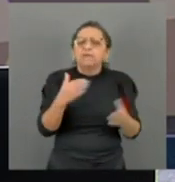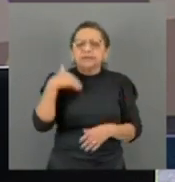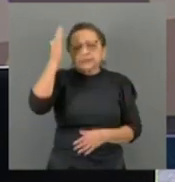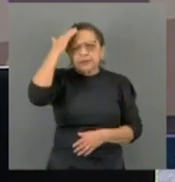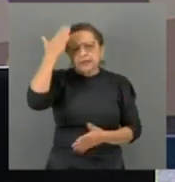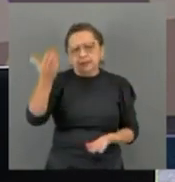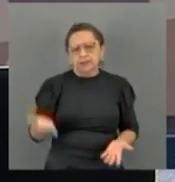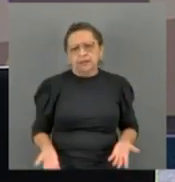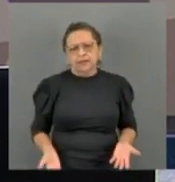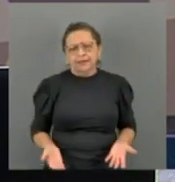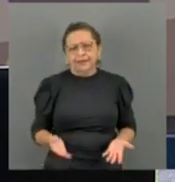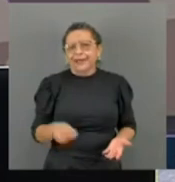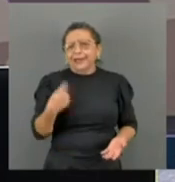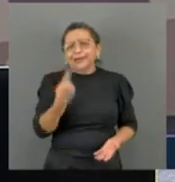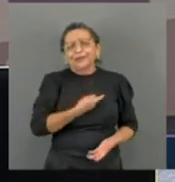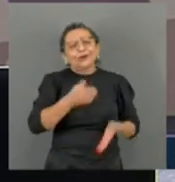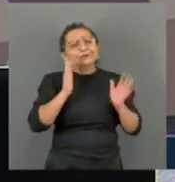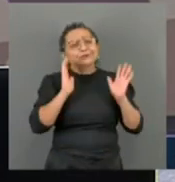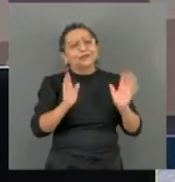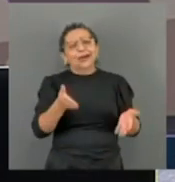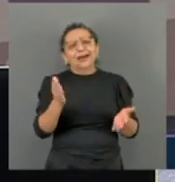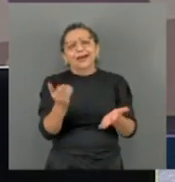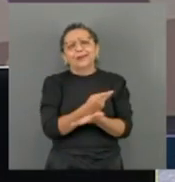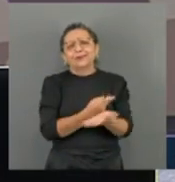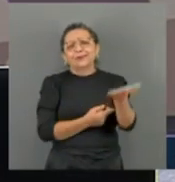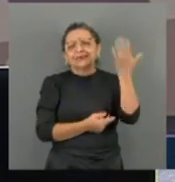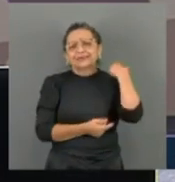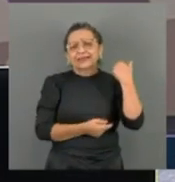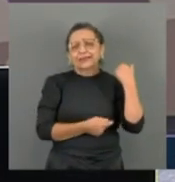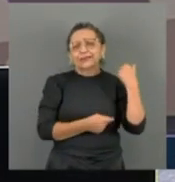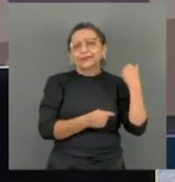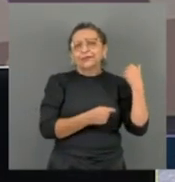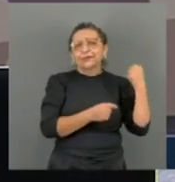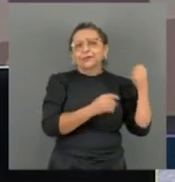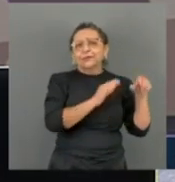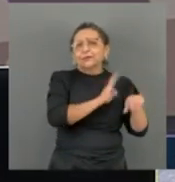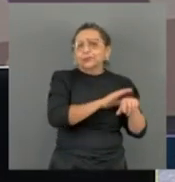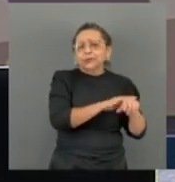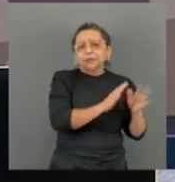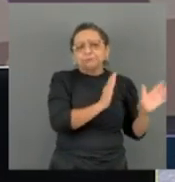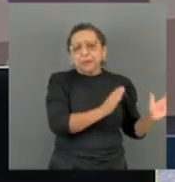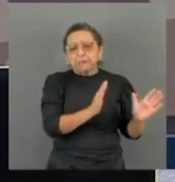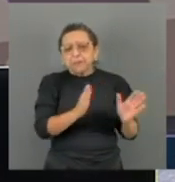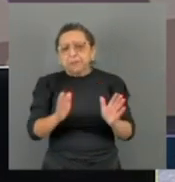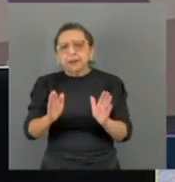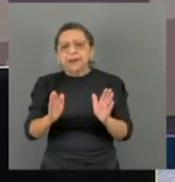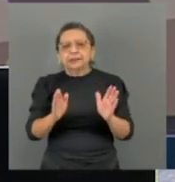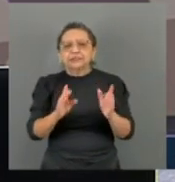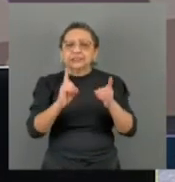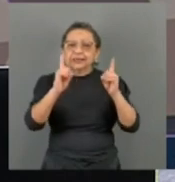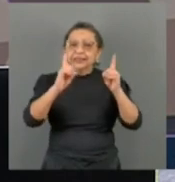saber? A gente já passou siglos de democracia.